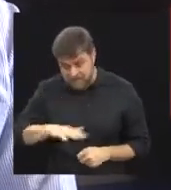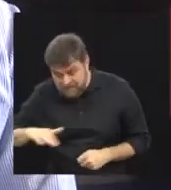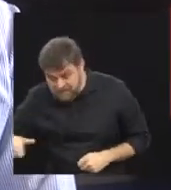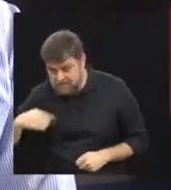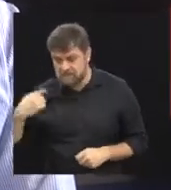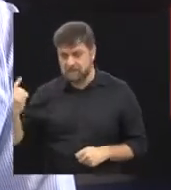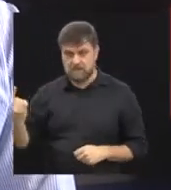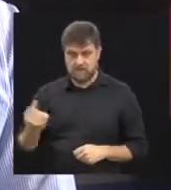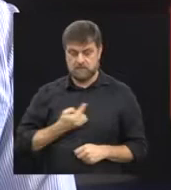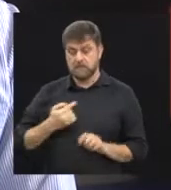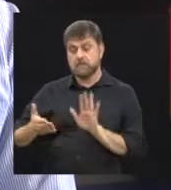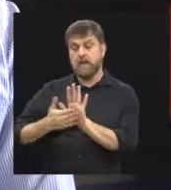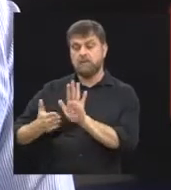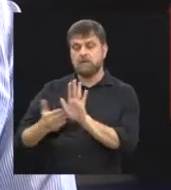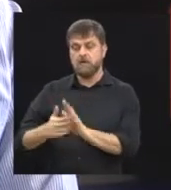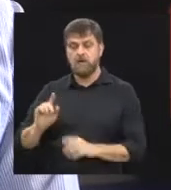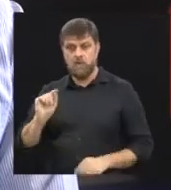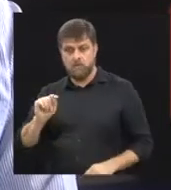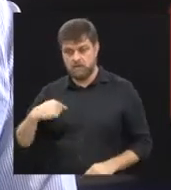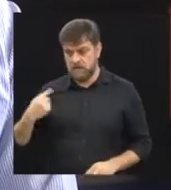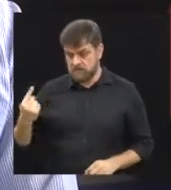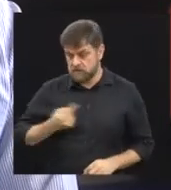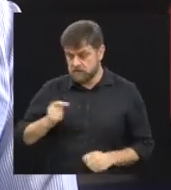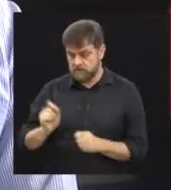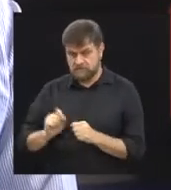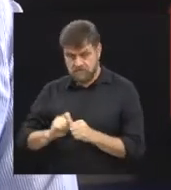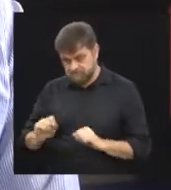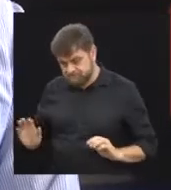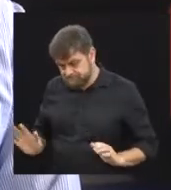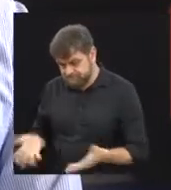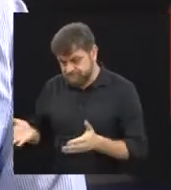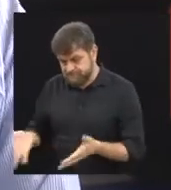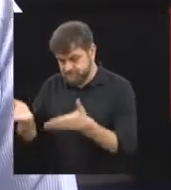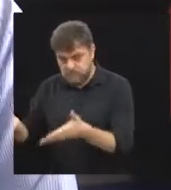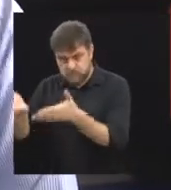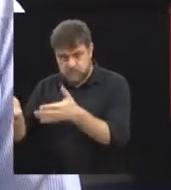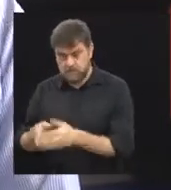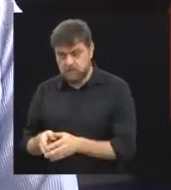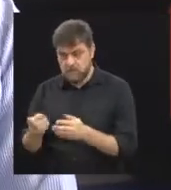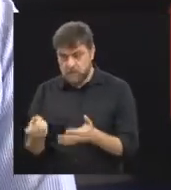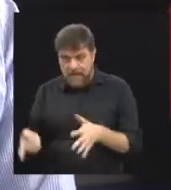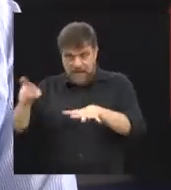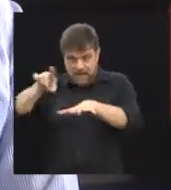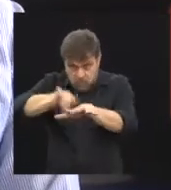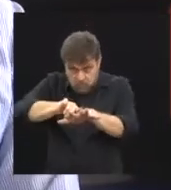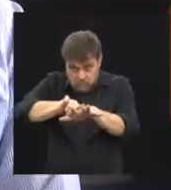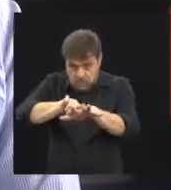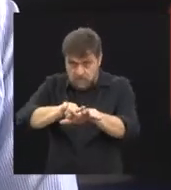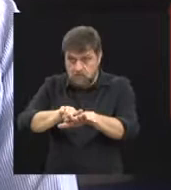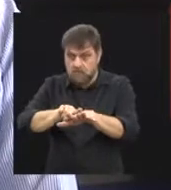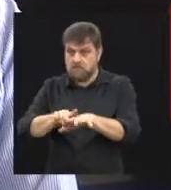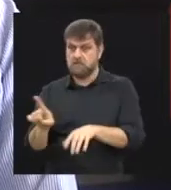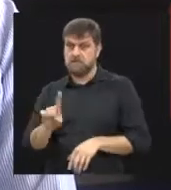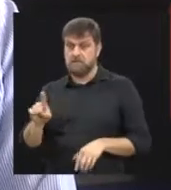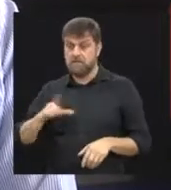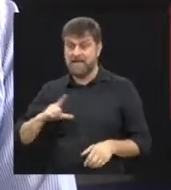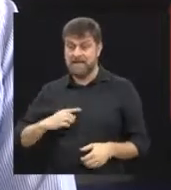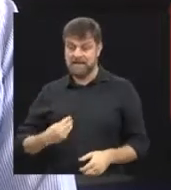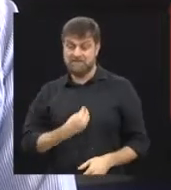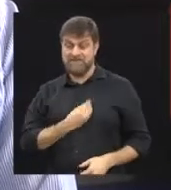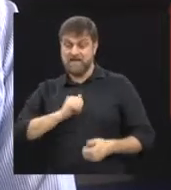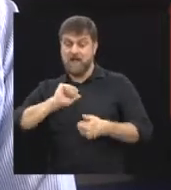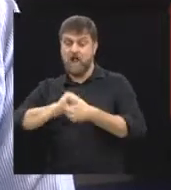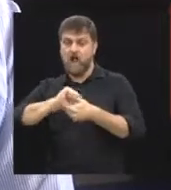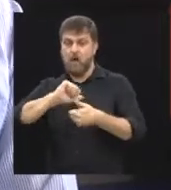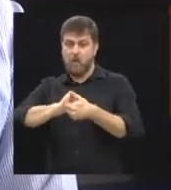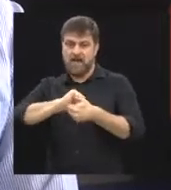nós nos propomos a dar condições não só para uma inclusão, né? Mas para uma inclusão com qualidade de